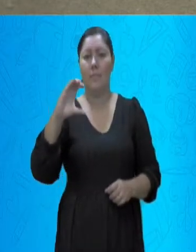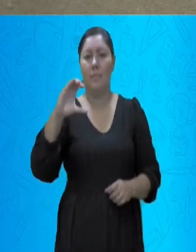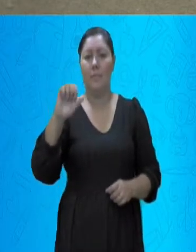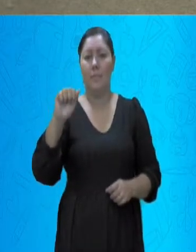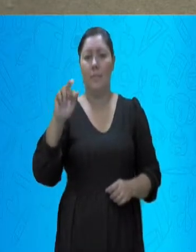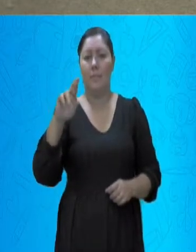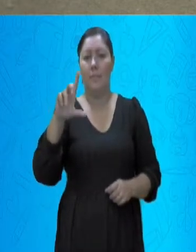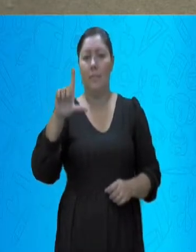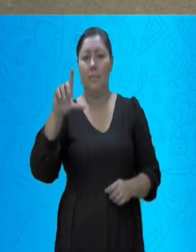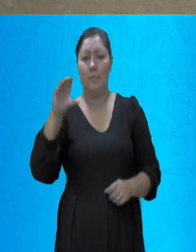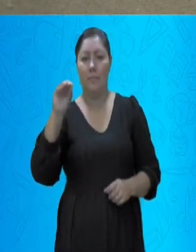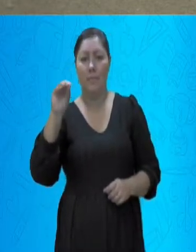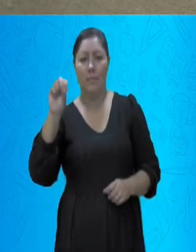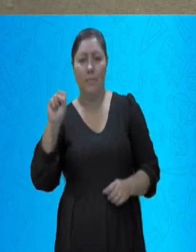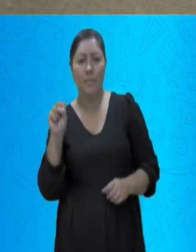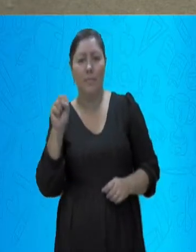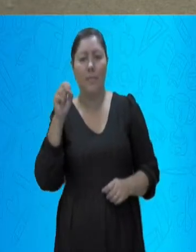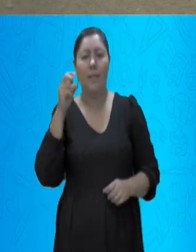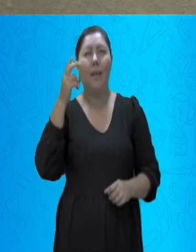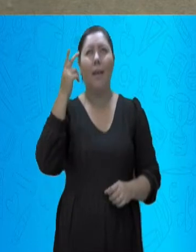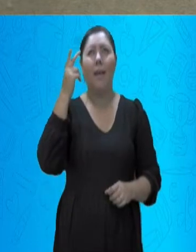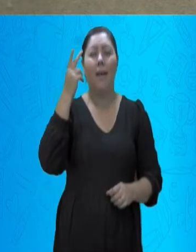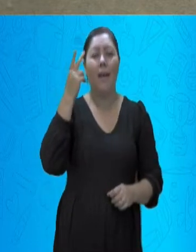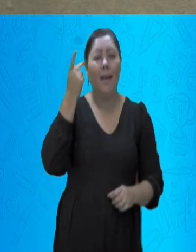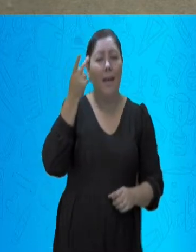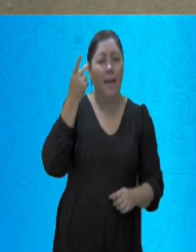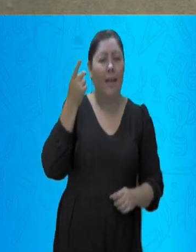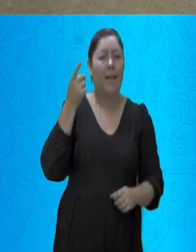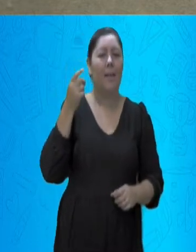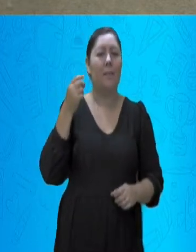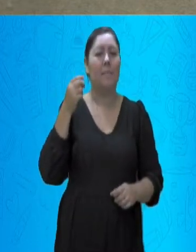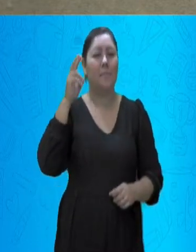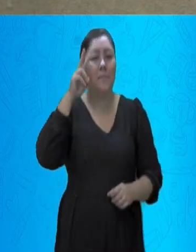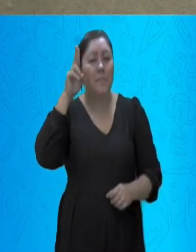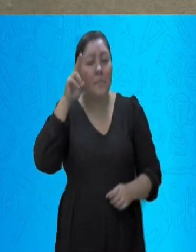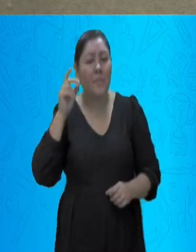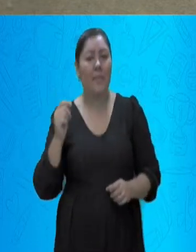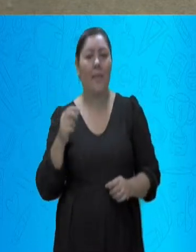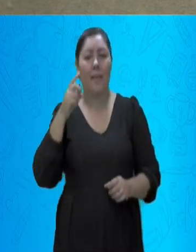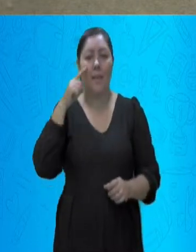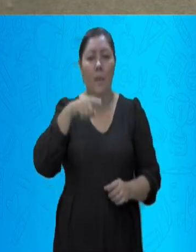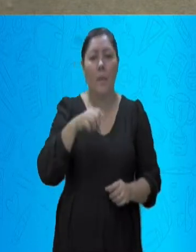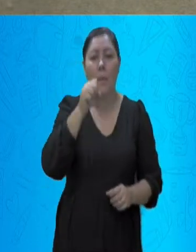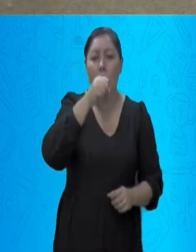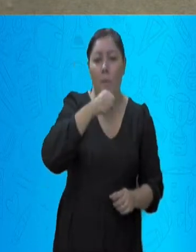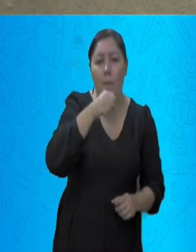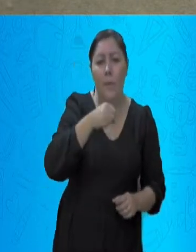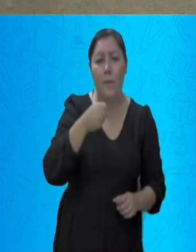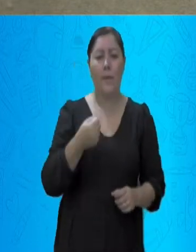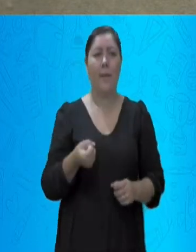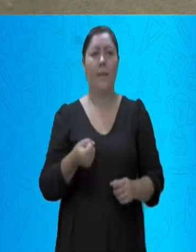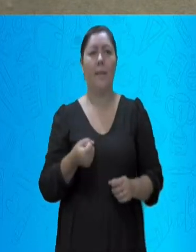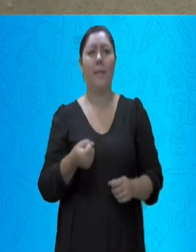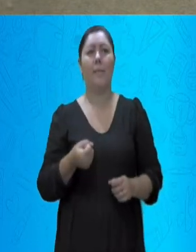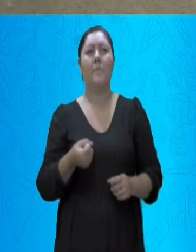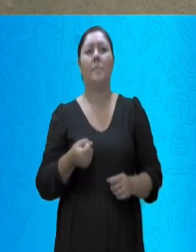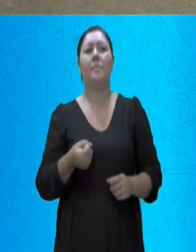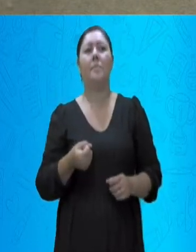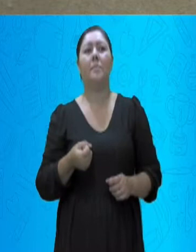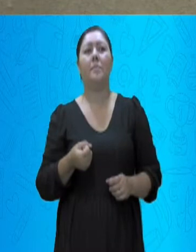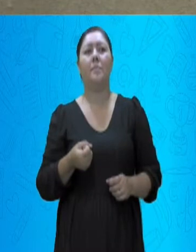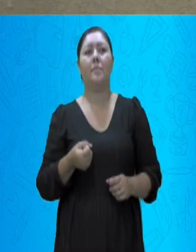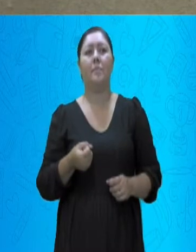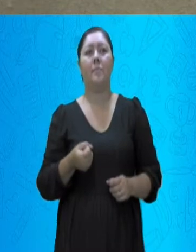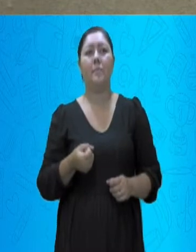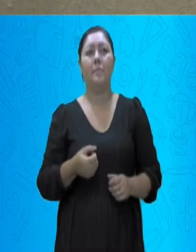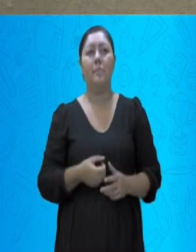outros cantores, né? Agora, o cantor identifica um grupo geral de pessoas